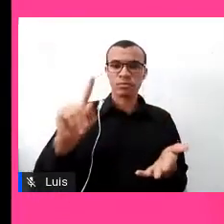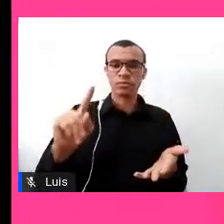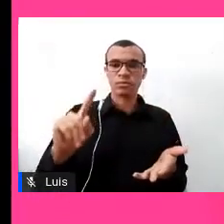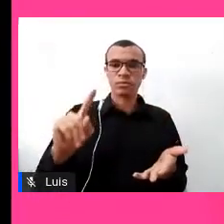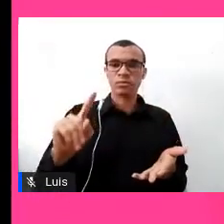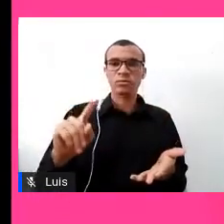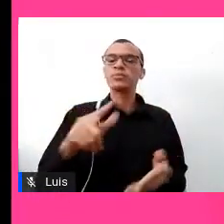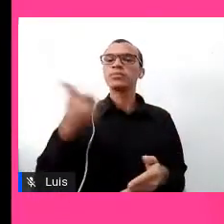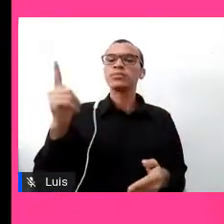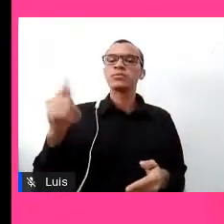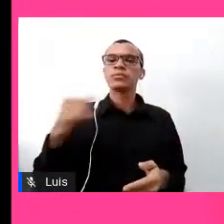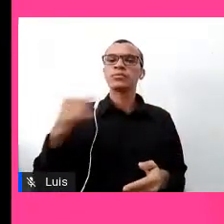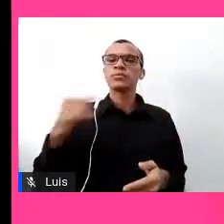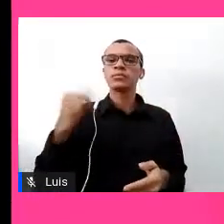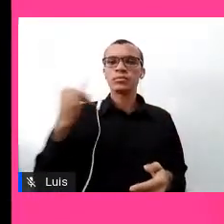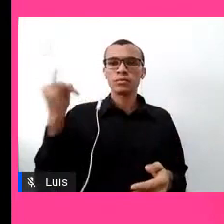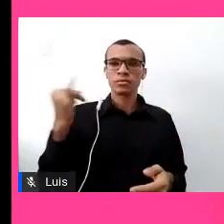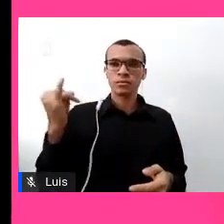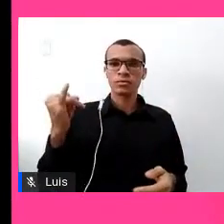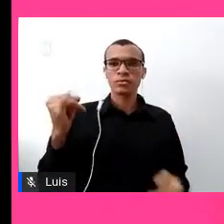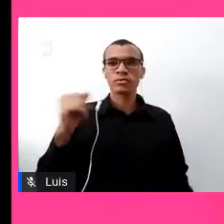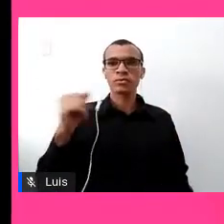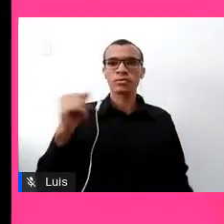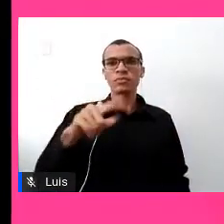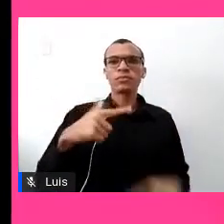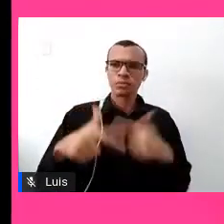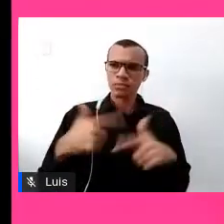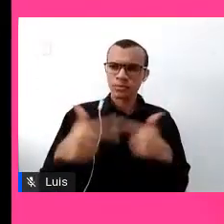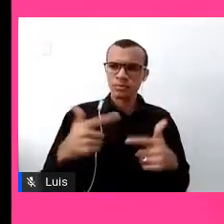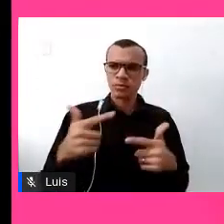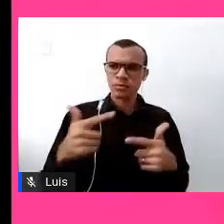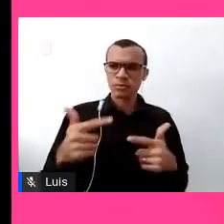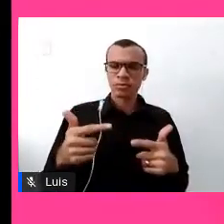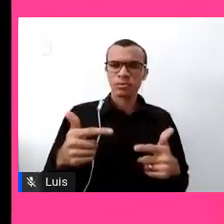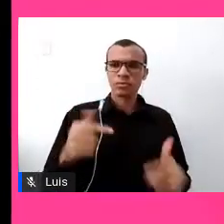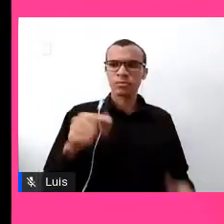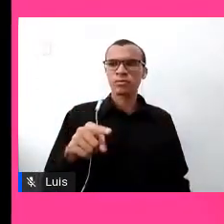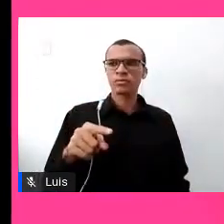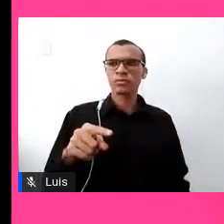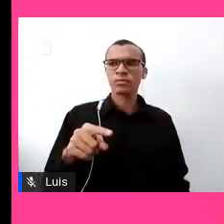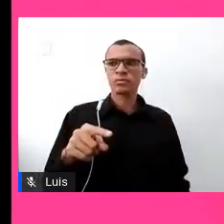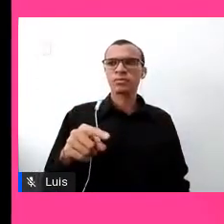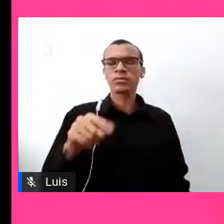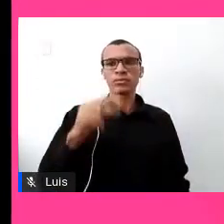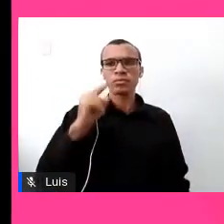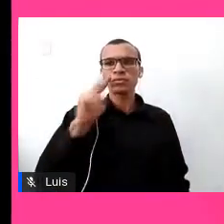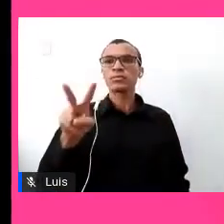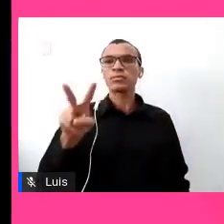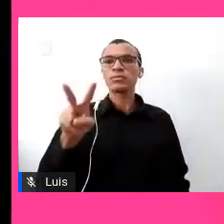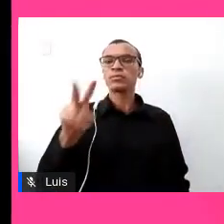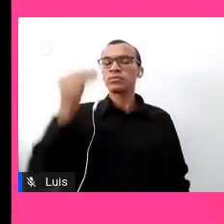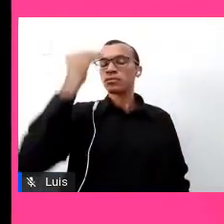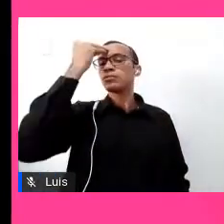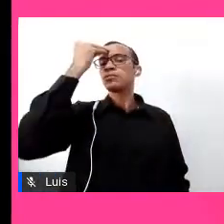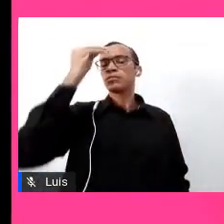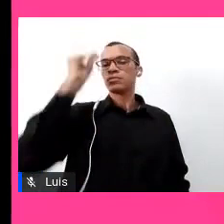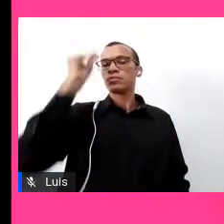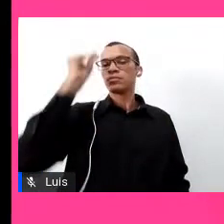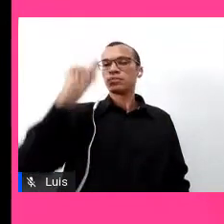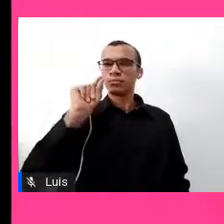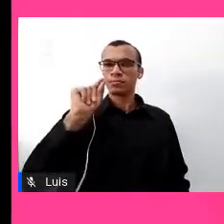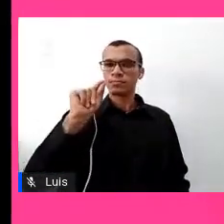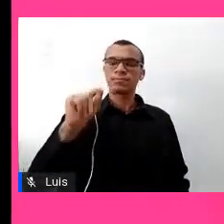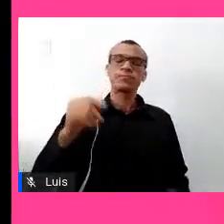detalhe importante, quando você for trabalhar isso, você tem que ter em mente uma coisa. Na folha,